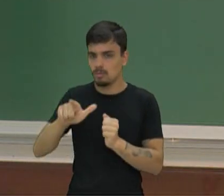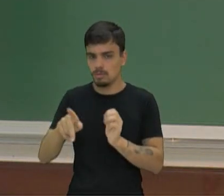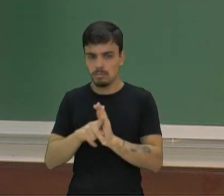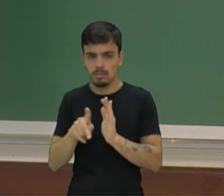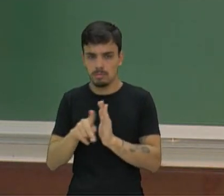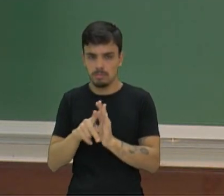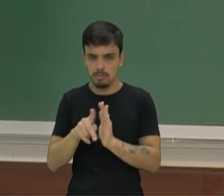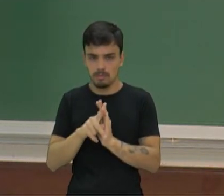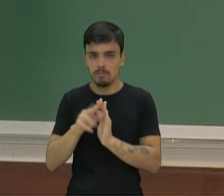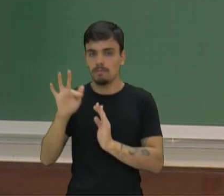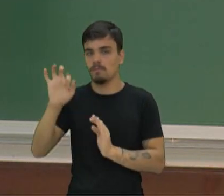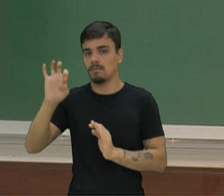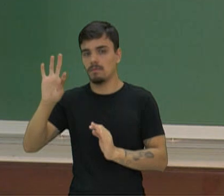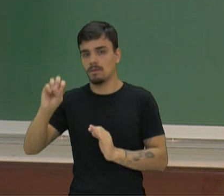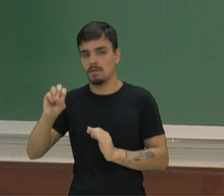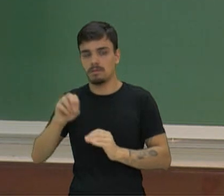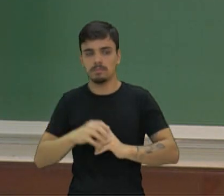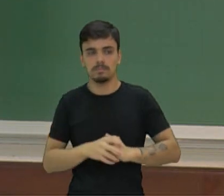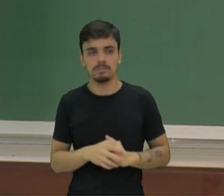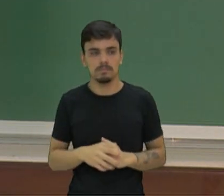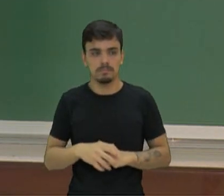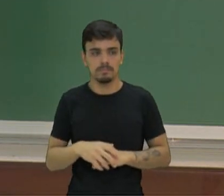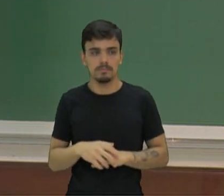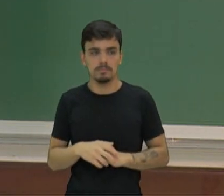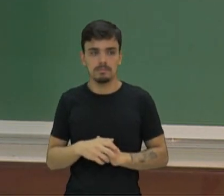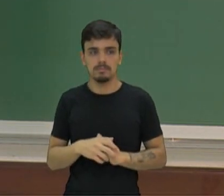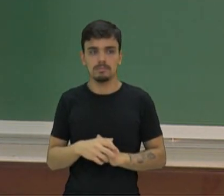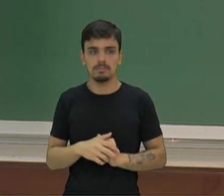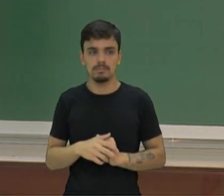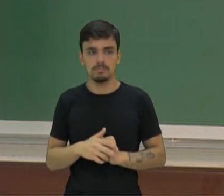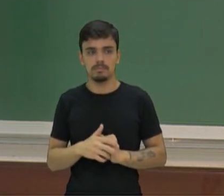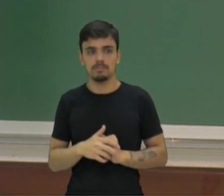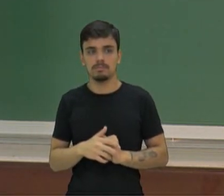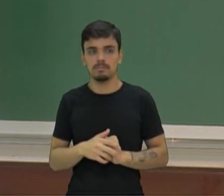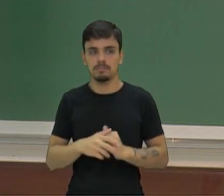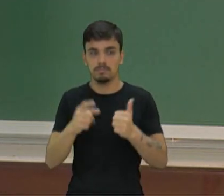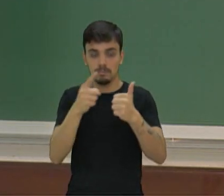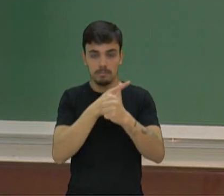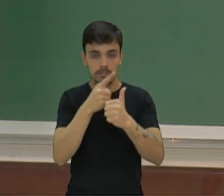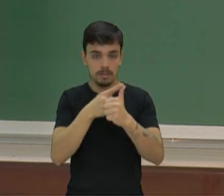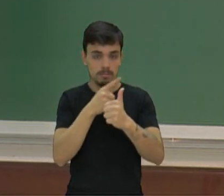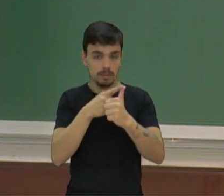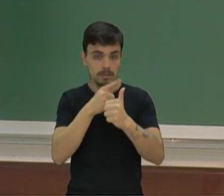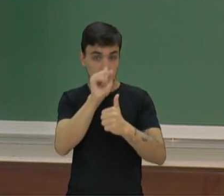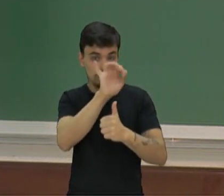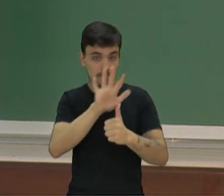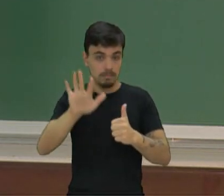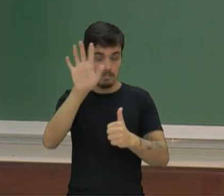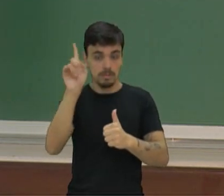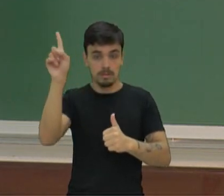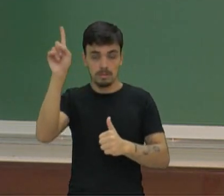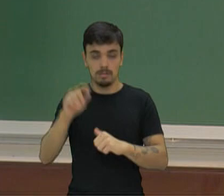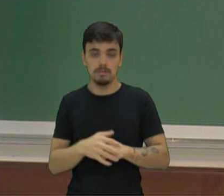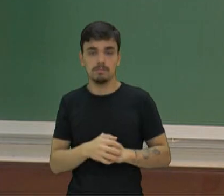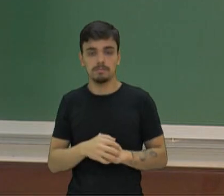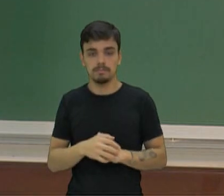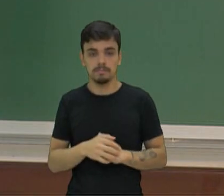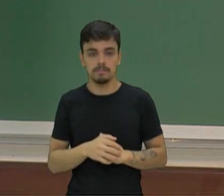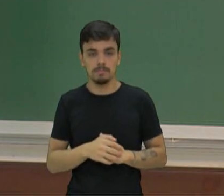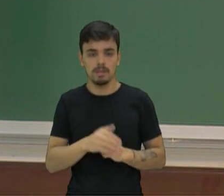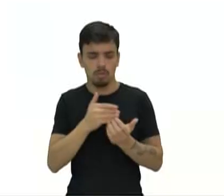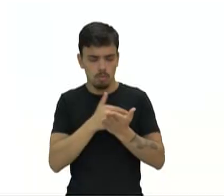feto. Aí estaria completo o parto nesse caso aqui. Então, aqui na primeira imagem, né, o início